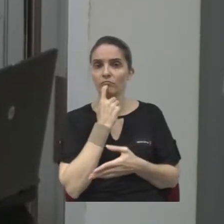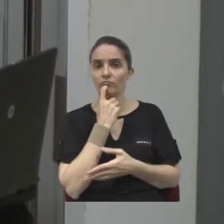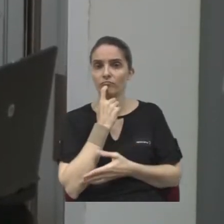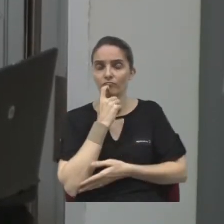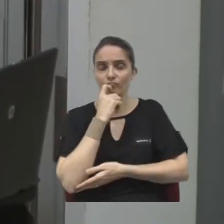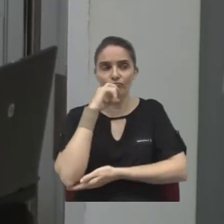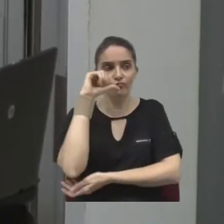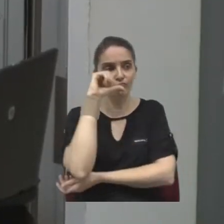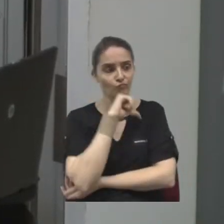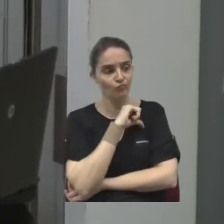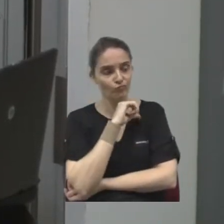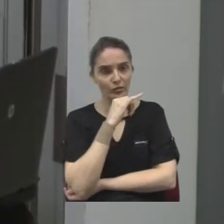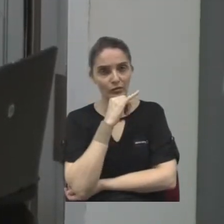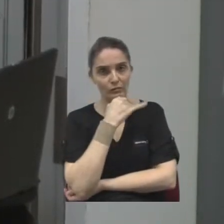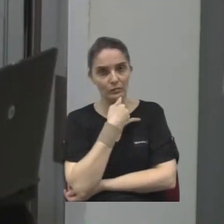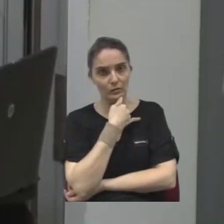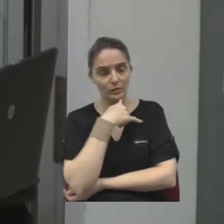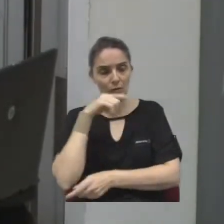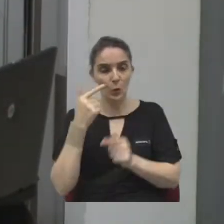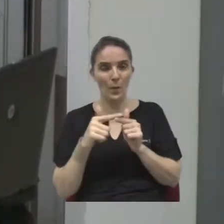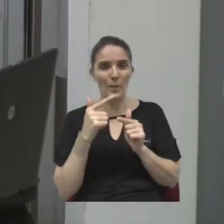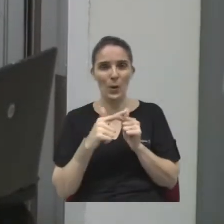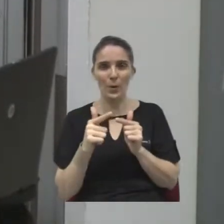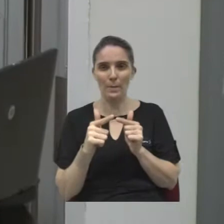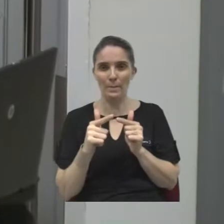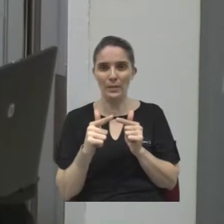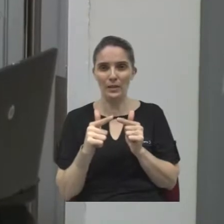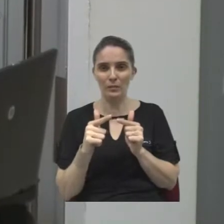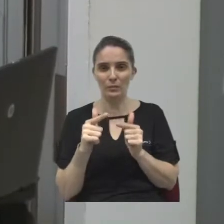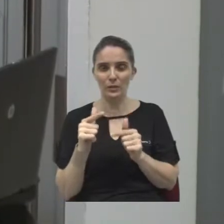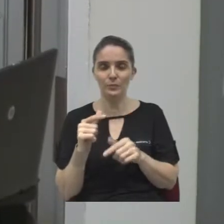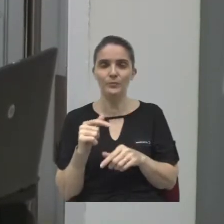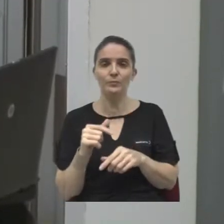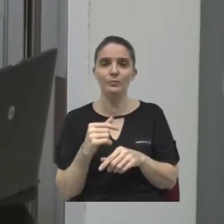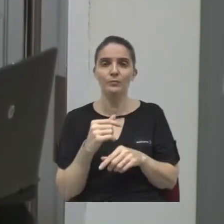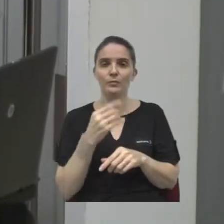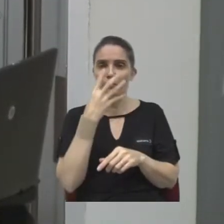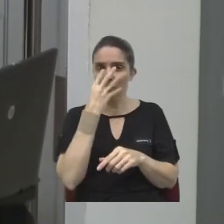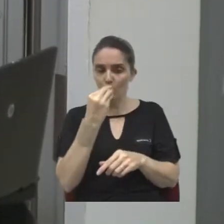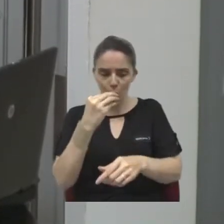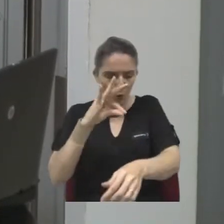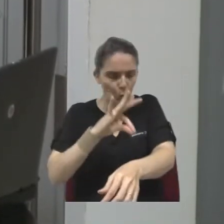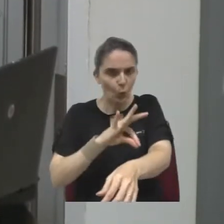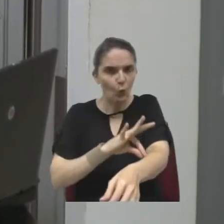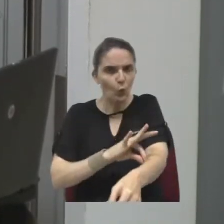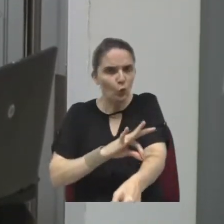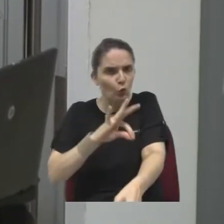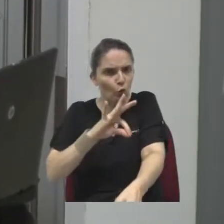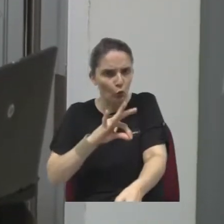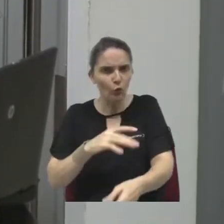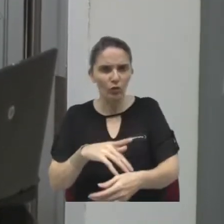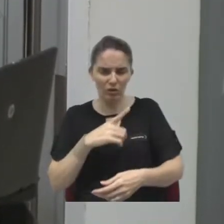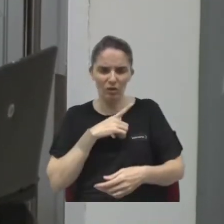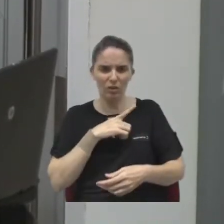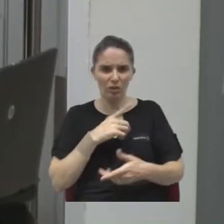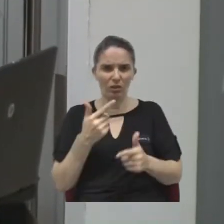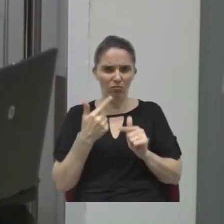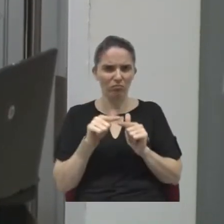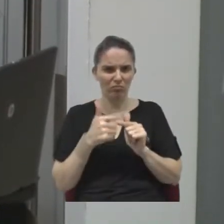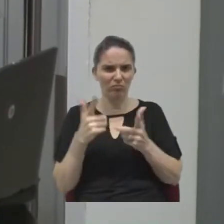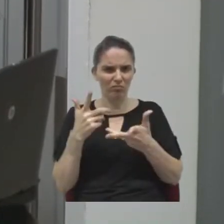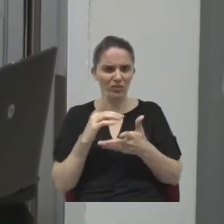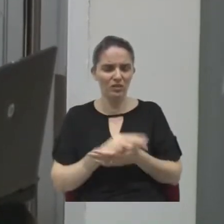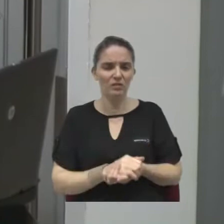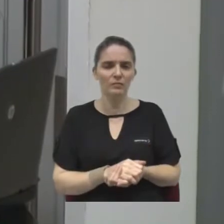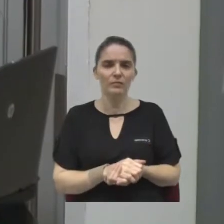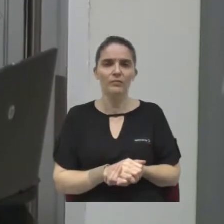capivaras, mas de lá do zoológico a gente saiu bem tranquila em relação a alguns problemas, e assim, serviços que